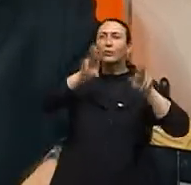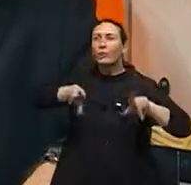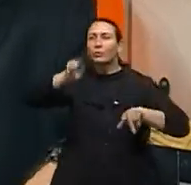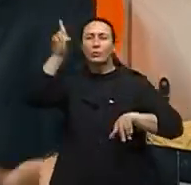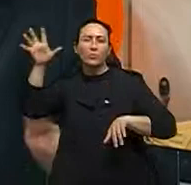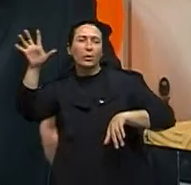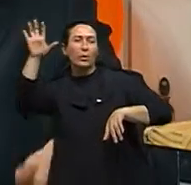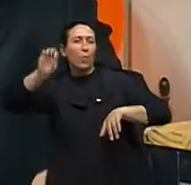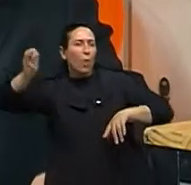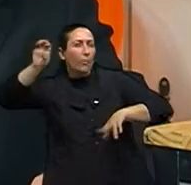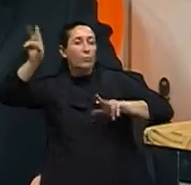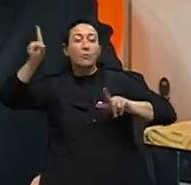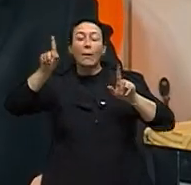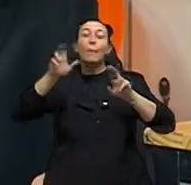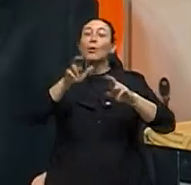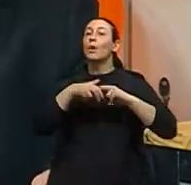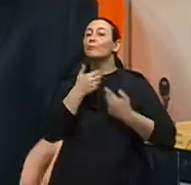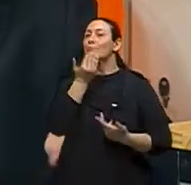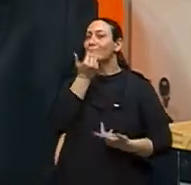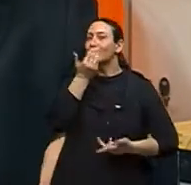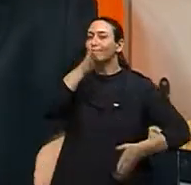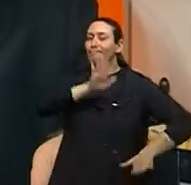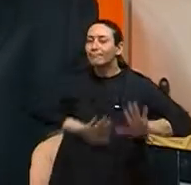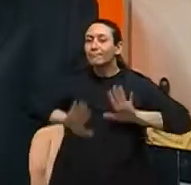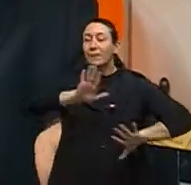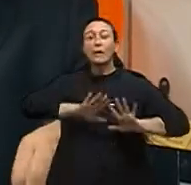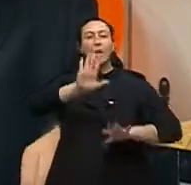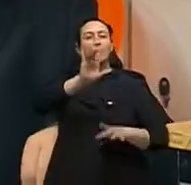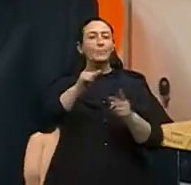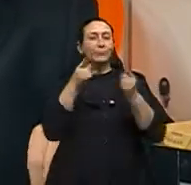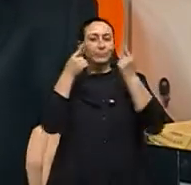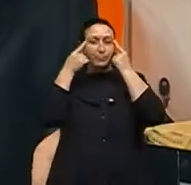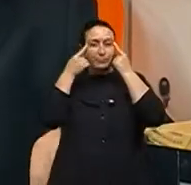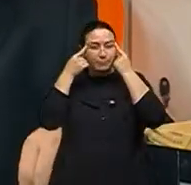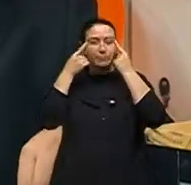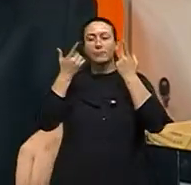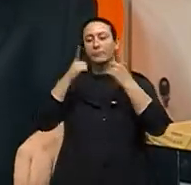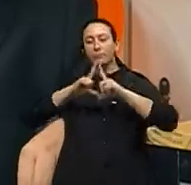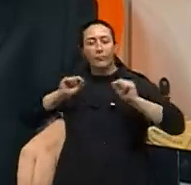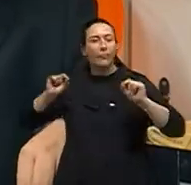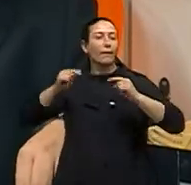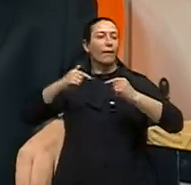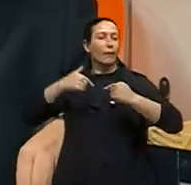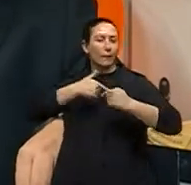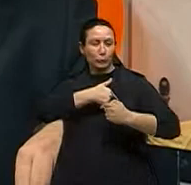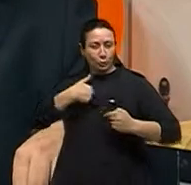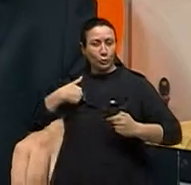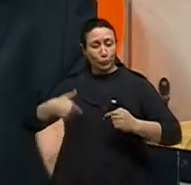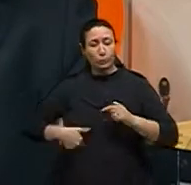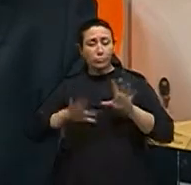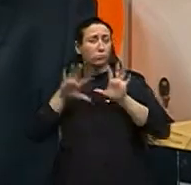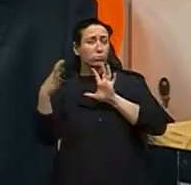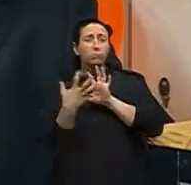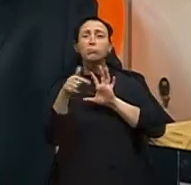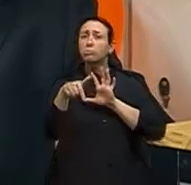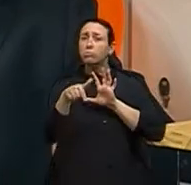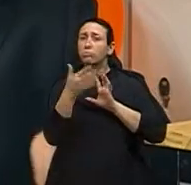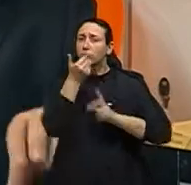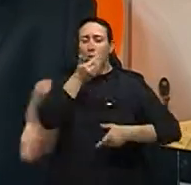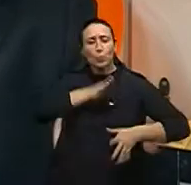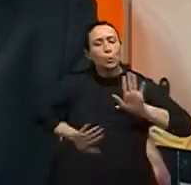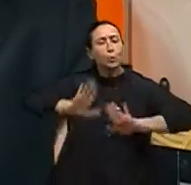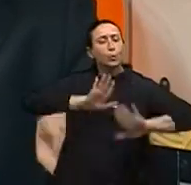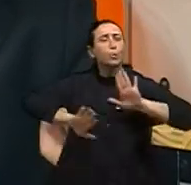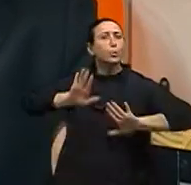radal foi a foi a dieta ah ok tem alguns estudos que mostram que os que mantiveram a dieta eh que tinham